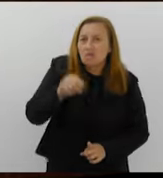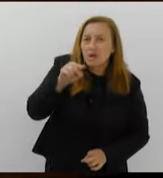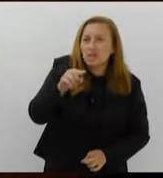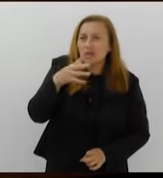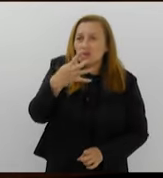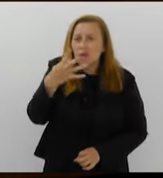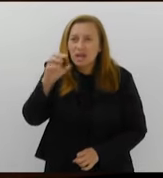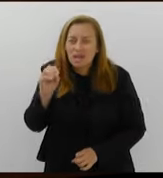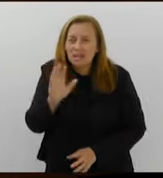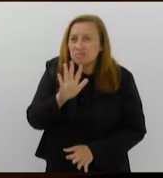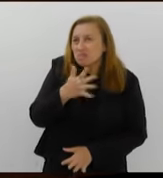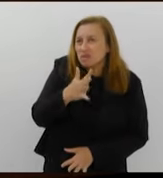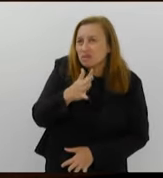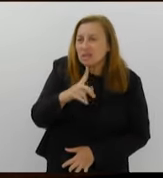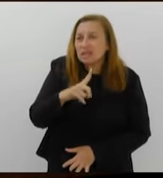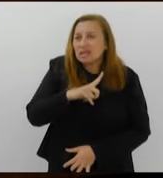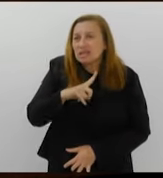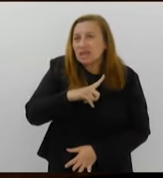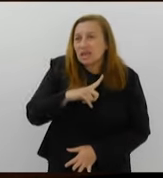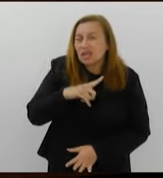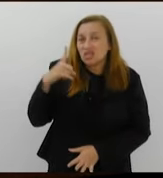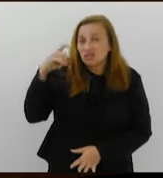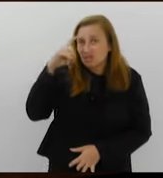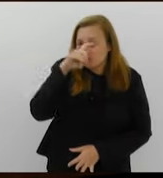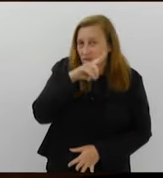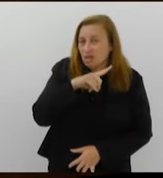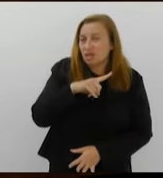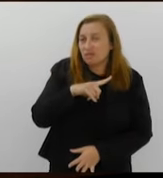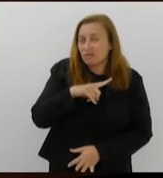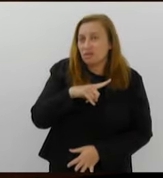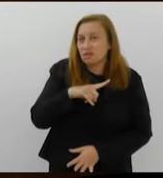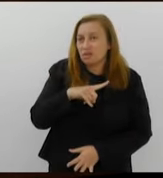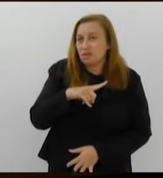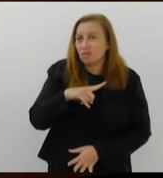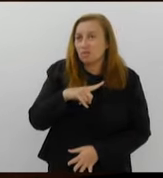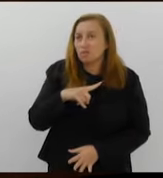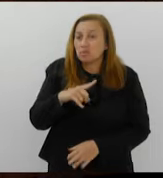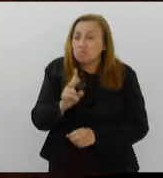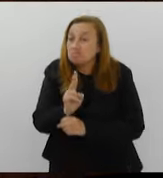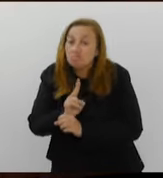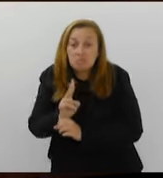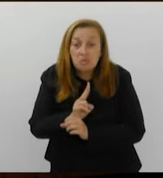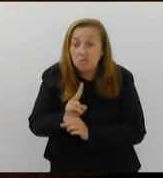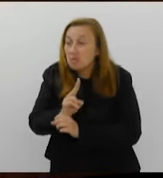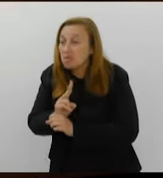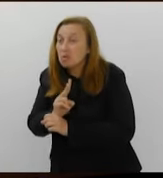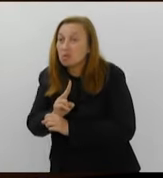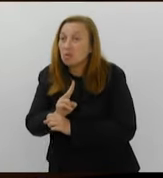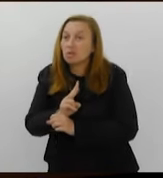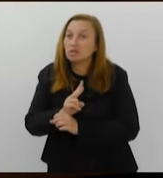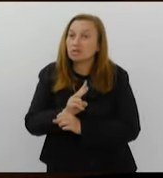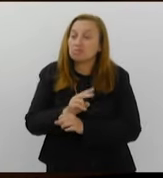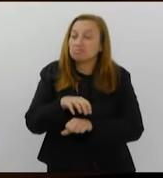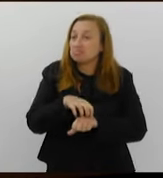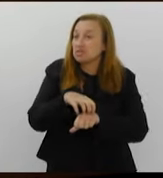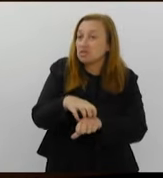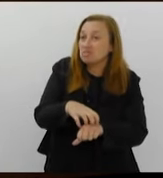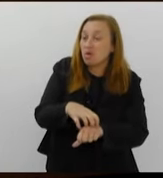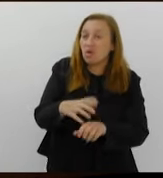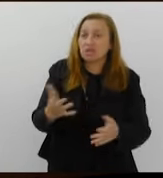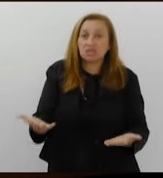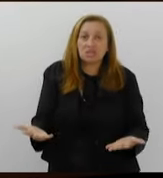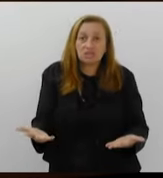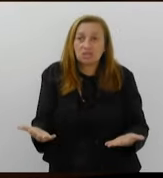em média, elas têm muitas dificuldades quando elas procuram um transporte